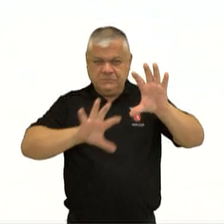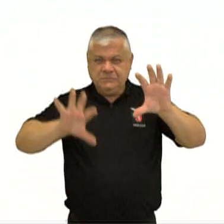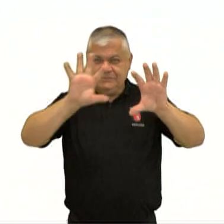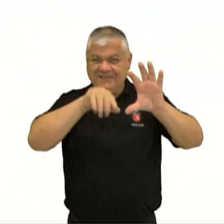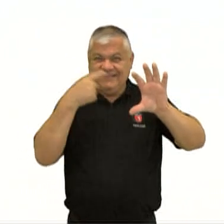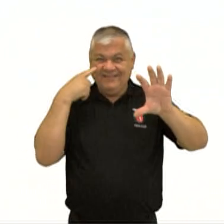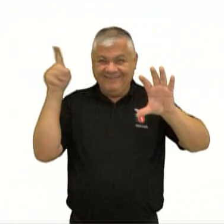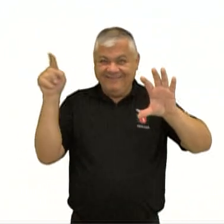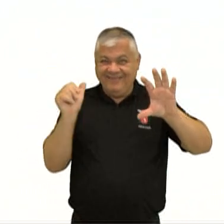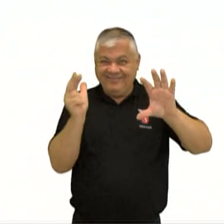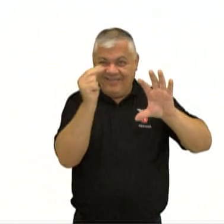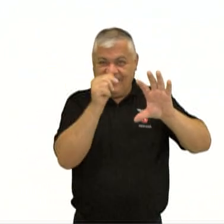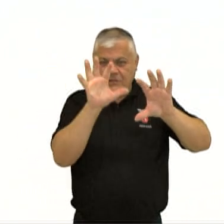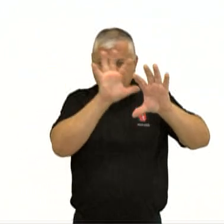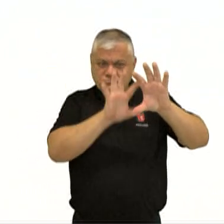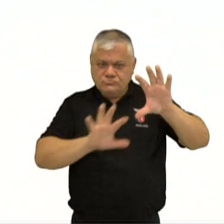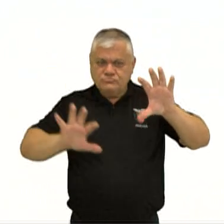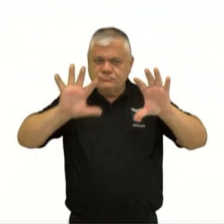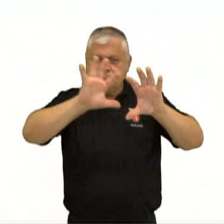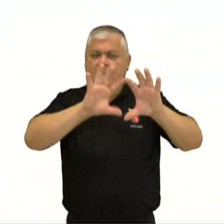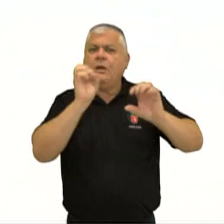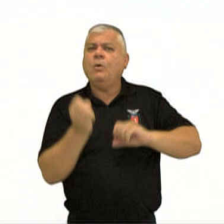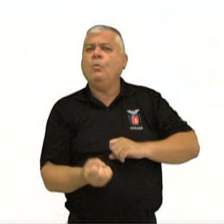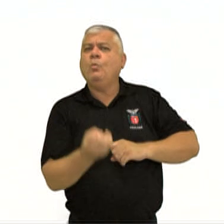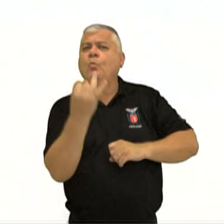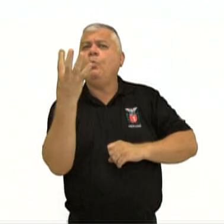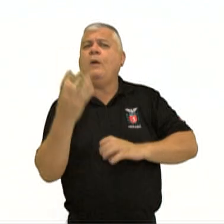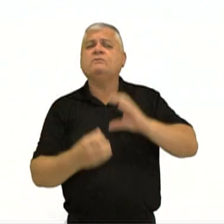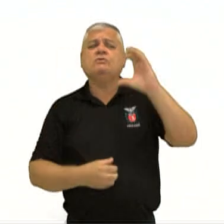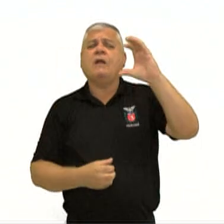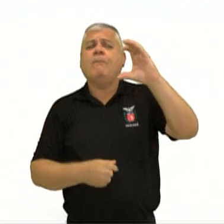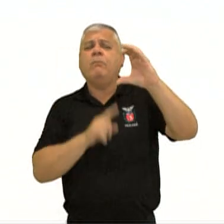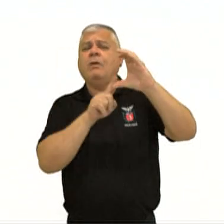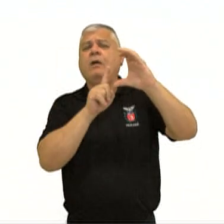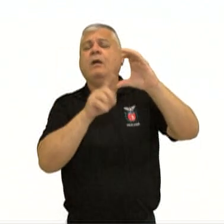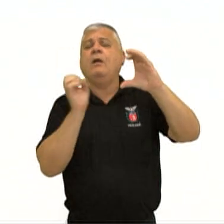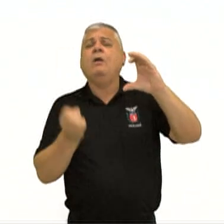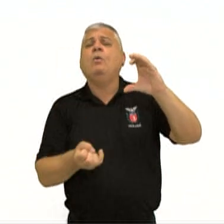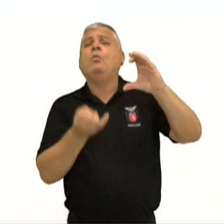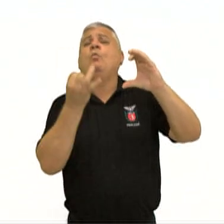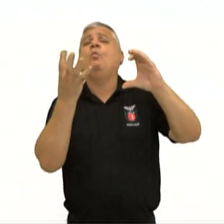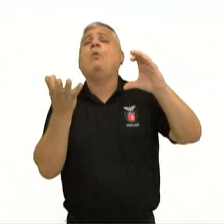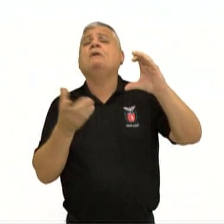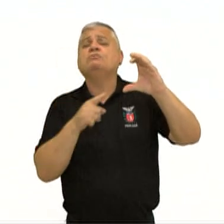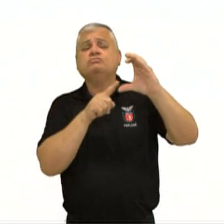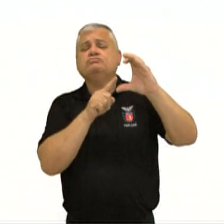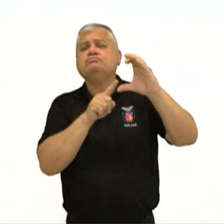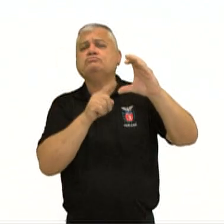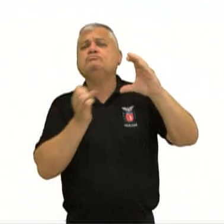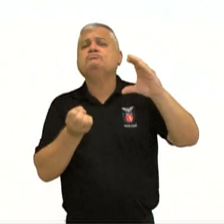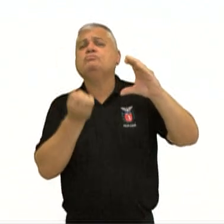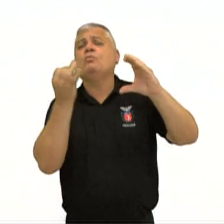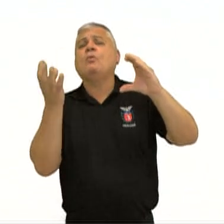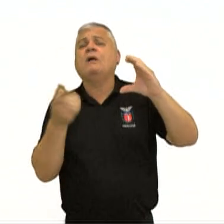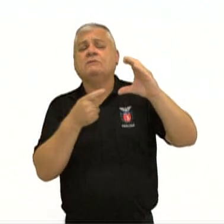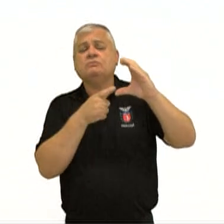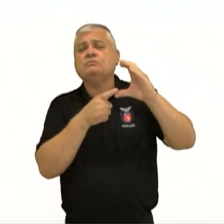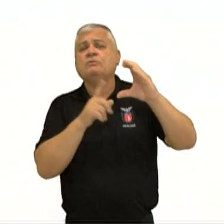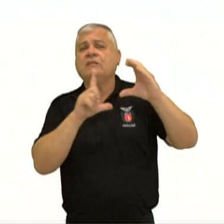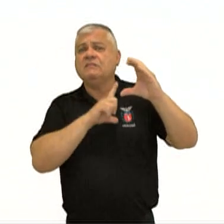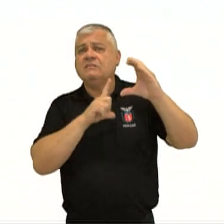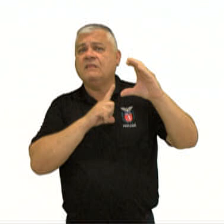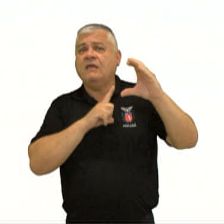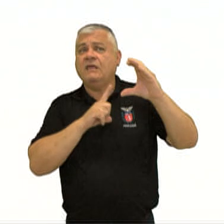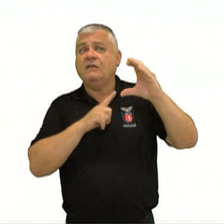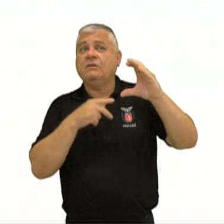pergunta-se quantos carbonos com hibridização sp2 nós temos, ou seja, quantos carbonos com